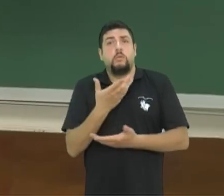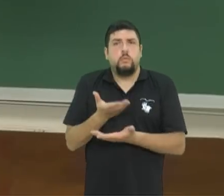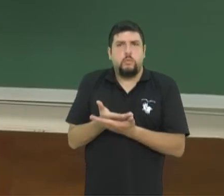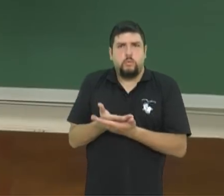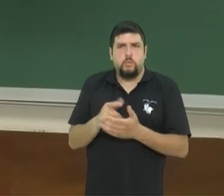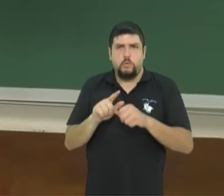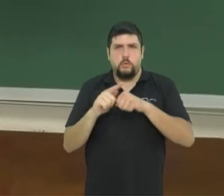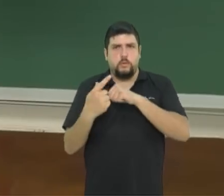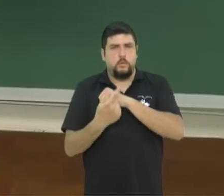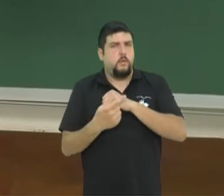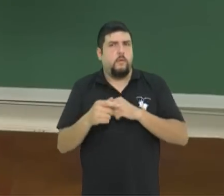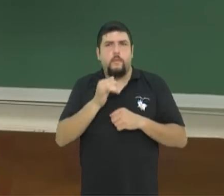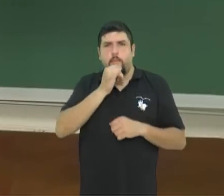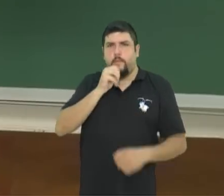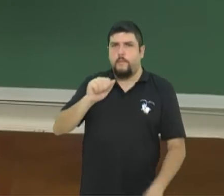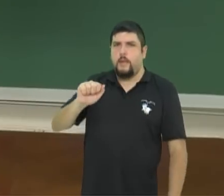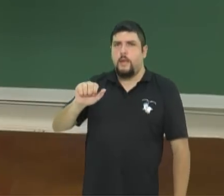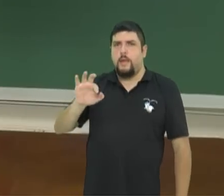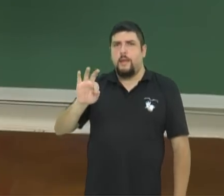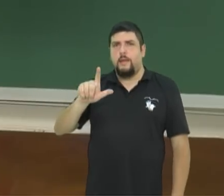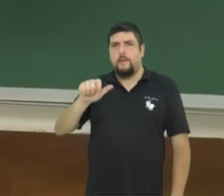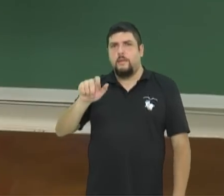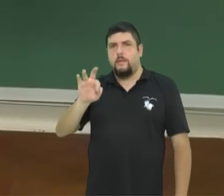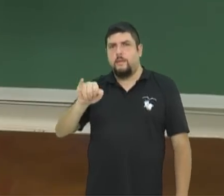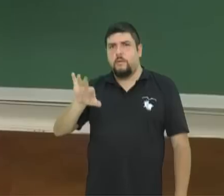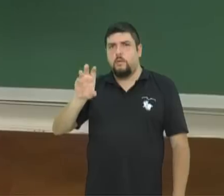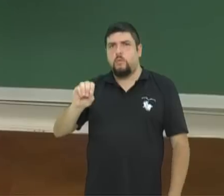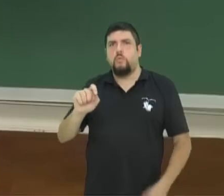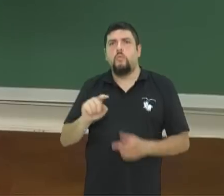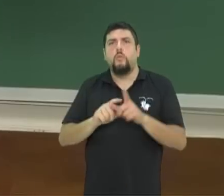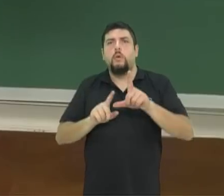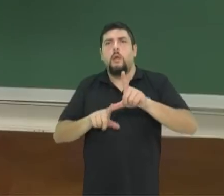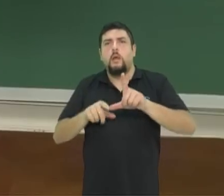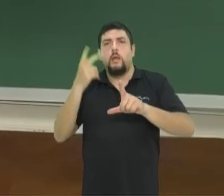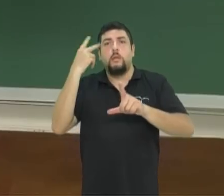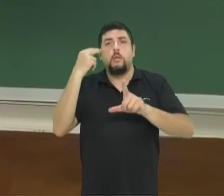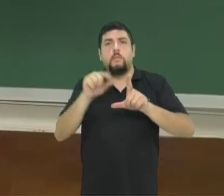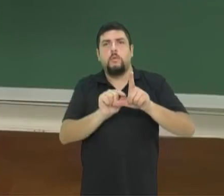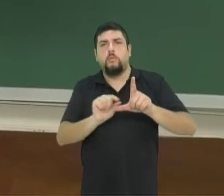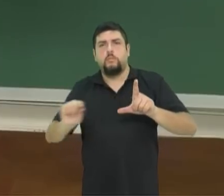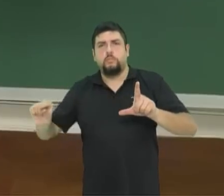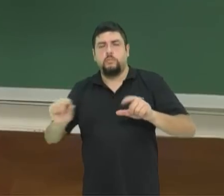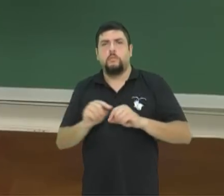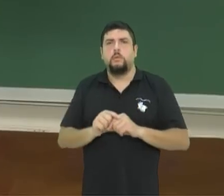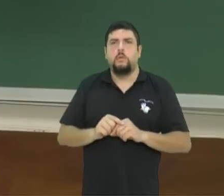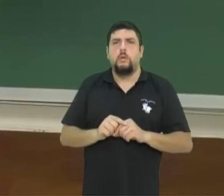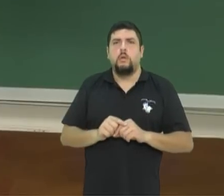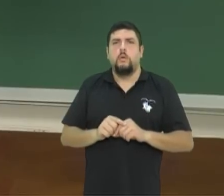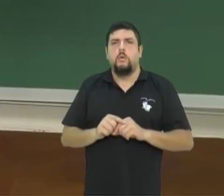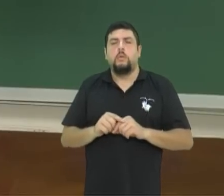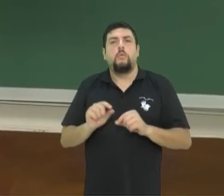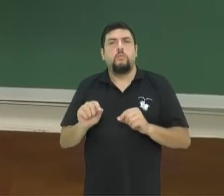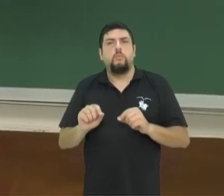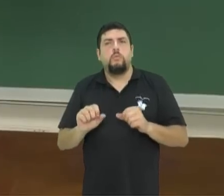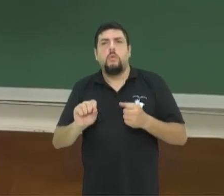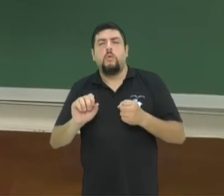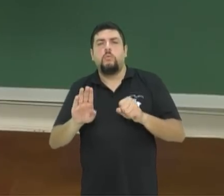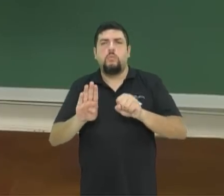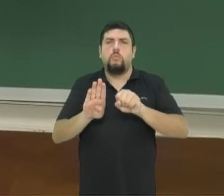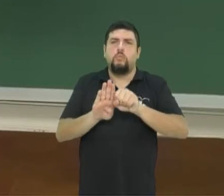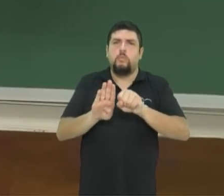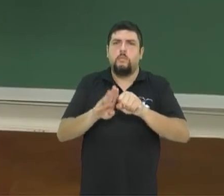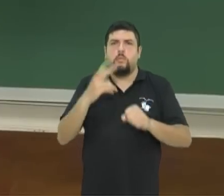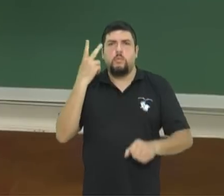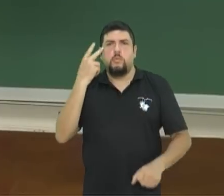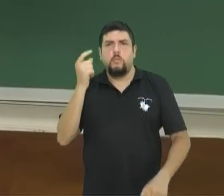palavra ali Oceano Atlântico escrita com letras maiúsculas, porque há, em princípio, um substantivo comum. Né? Mas nesse caso aqui, como se refere